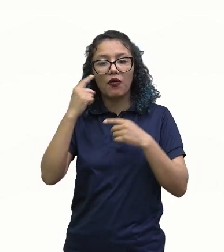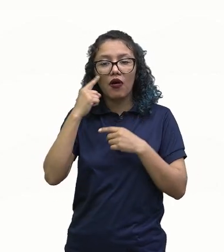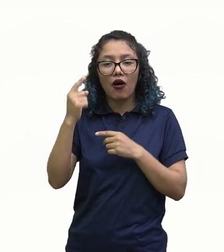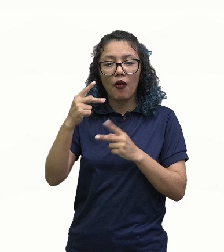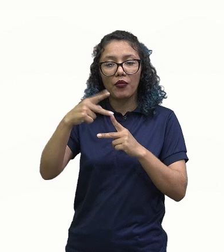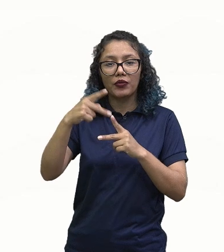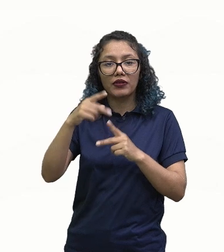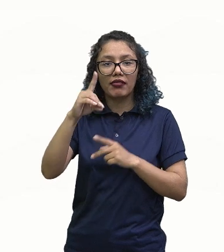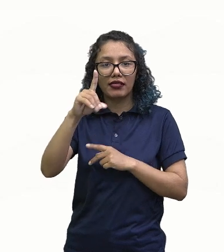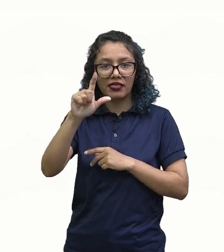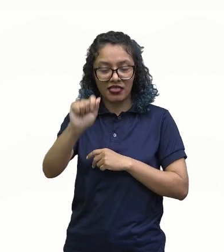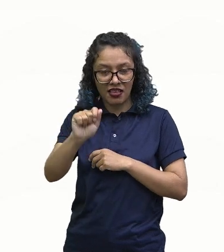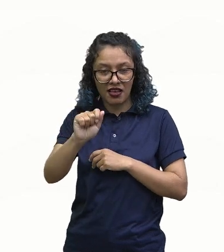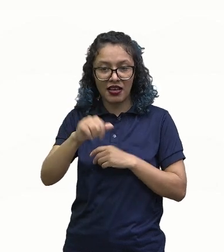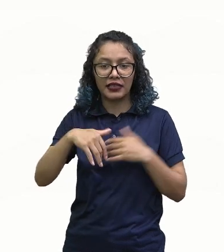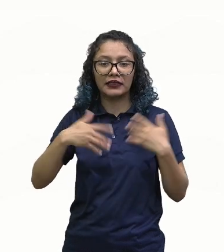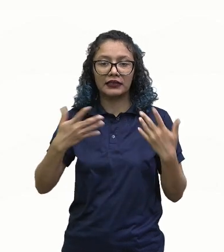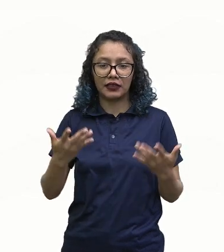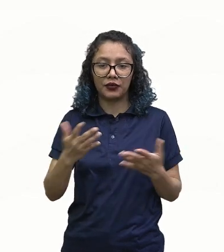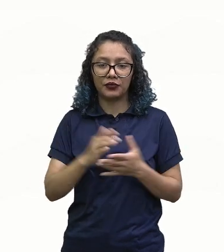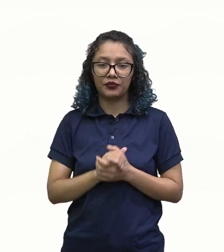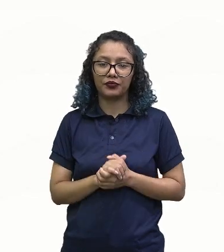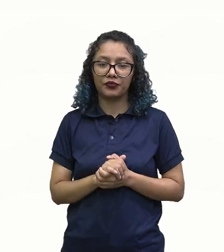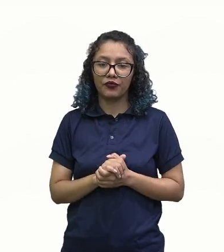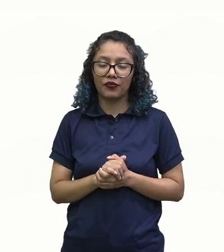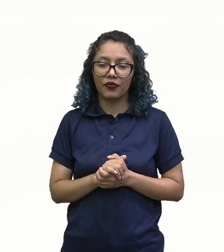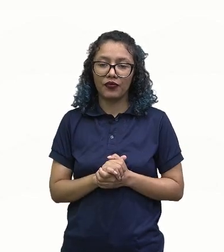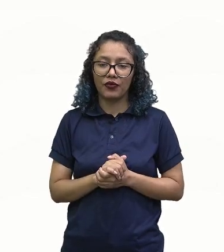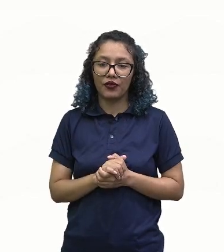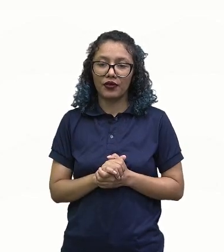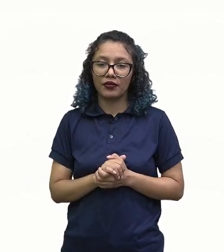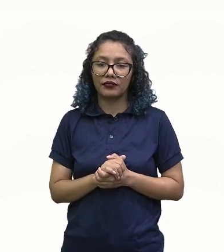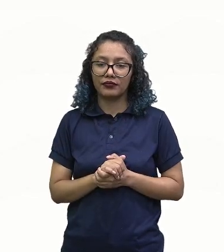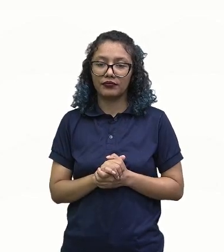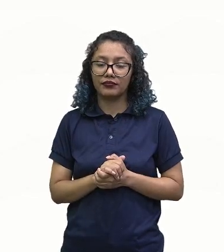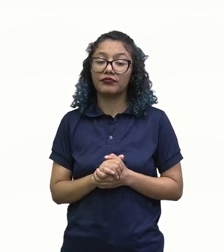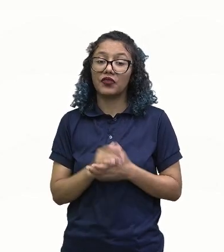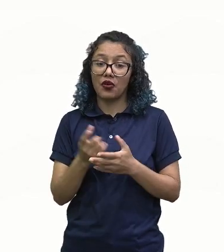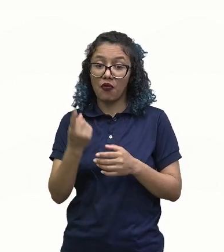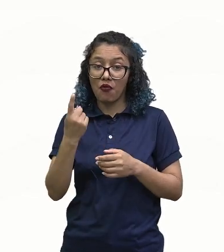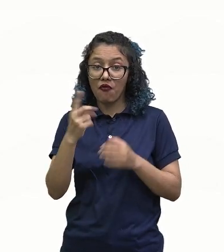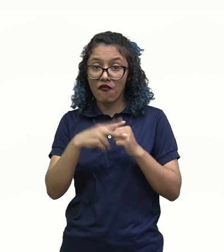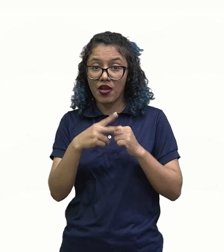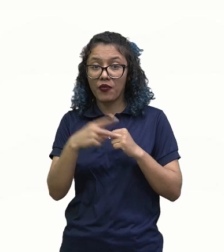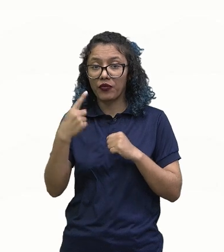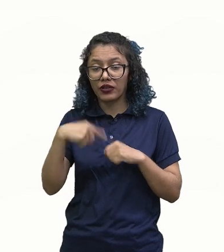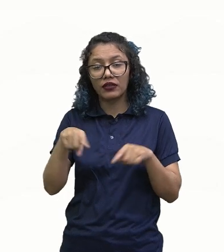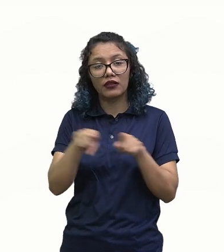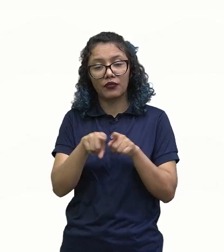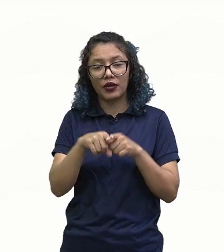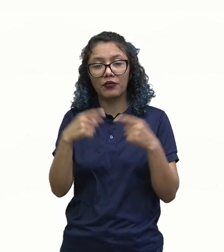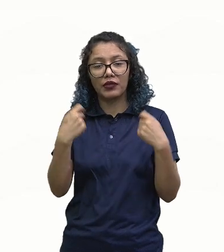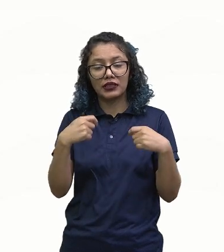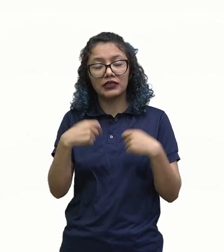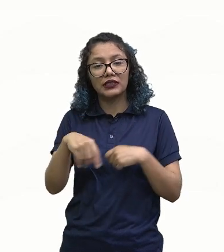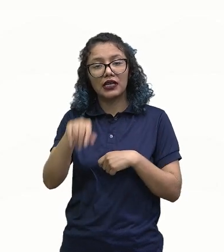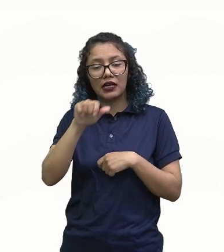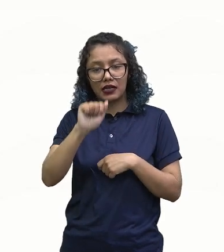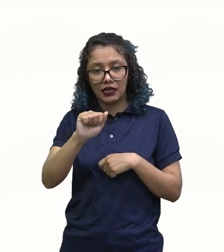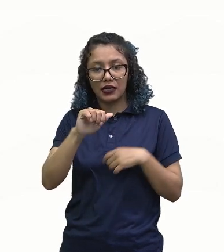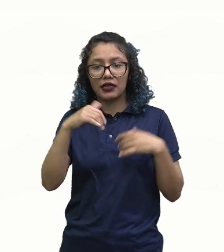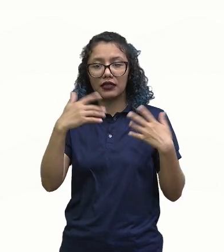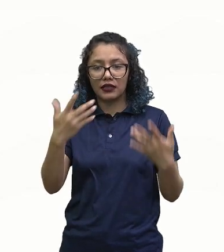ó. Além do verbo ir, né? Pedir a preposição a. Então,